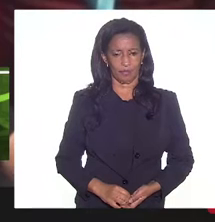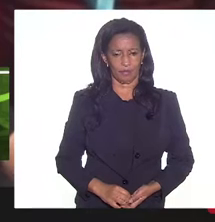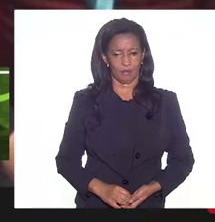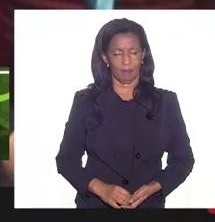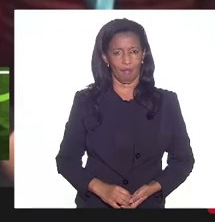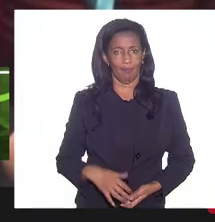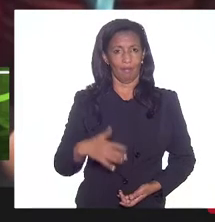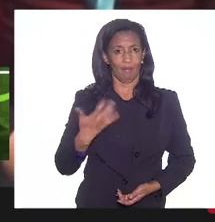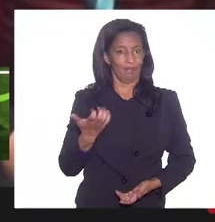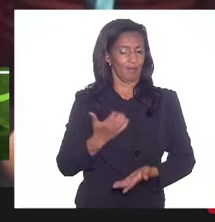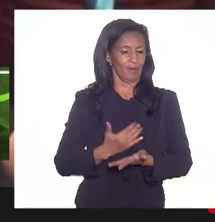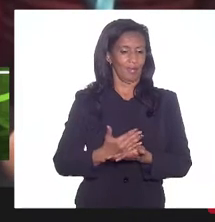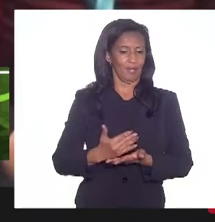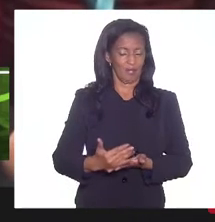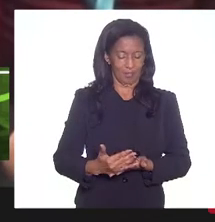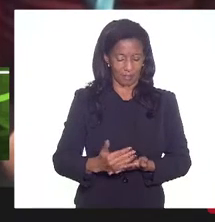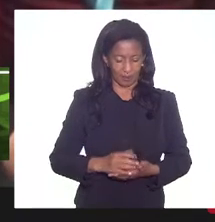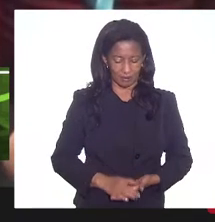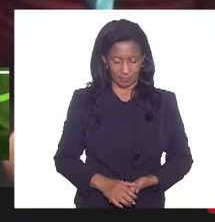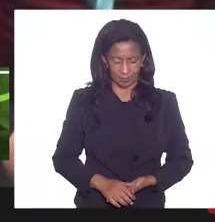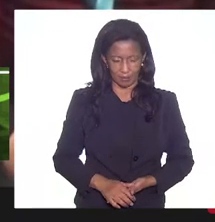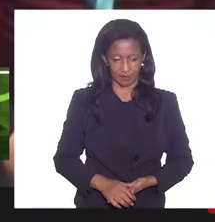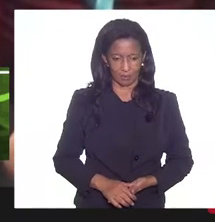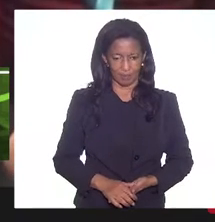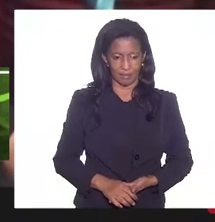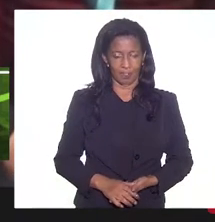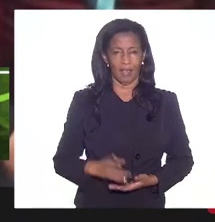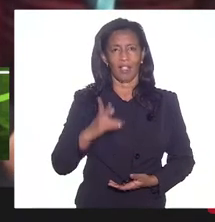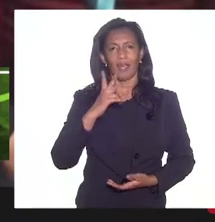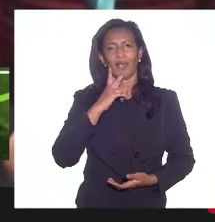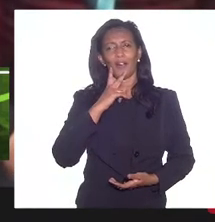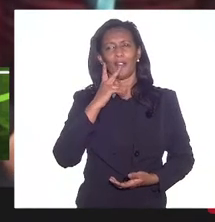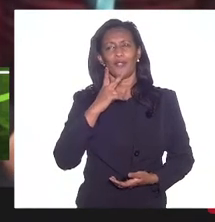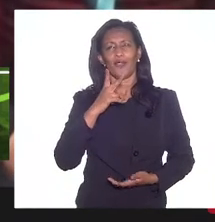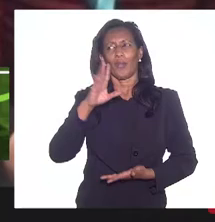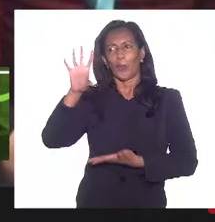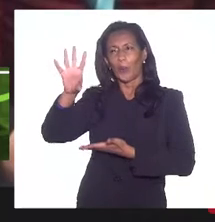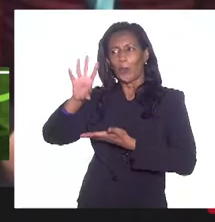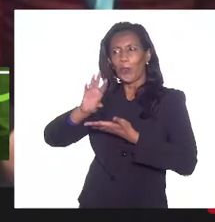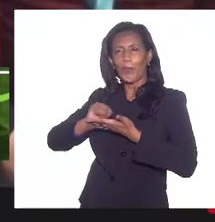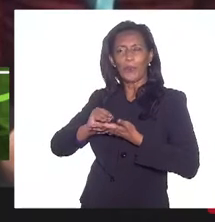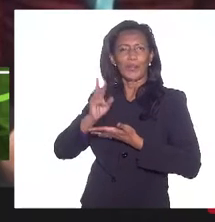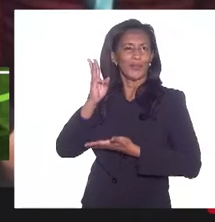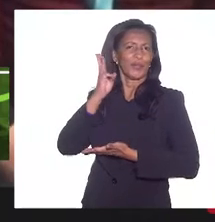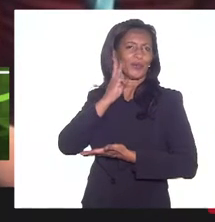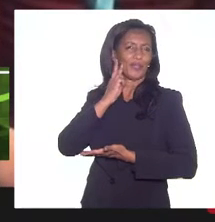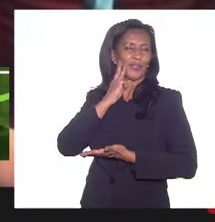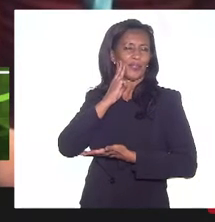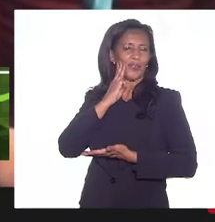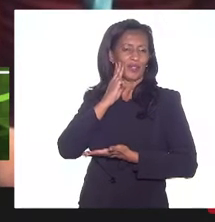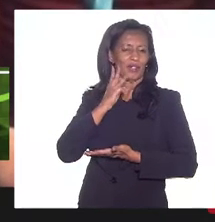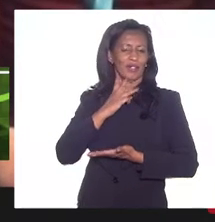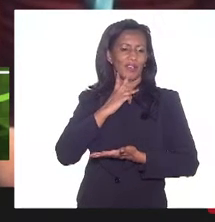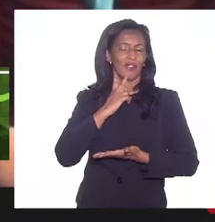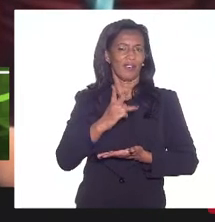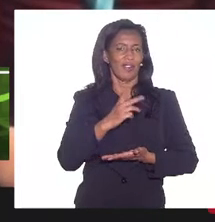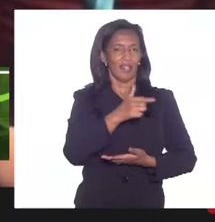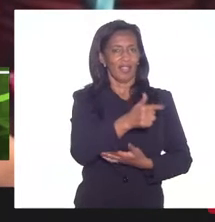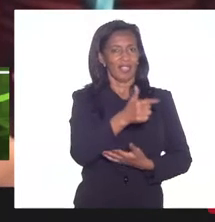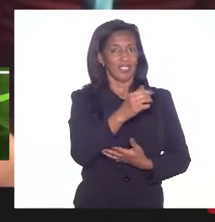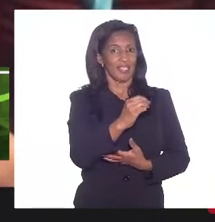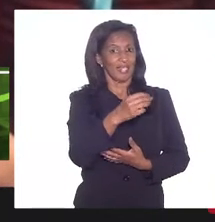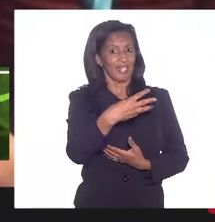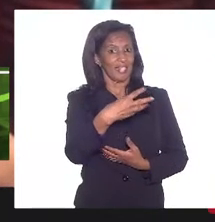Quero iniciar fazendo da fala do deputado a minha fala com relação a 7035 a